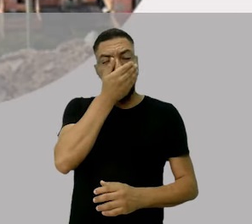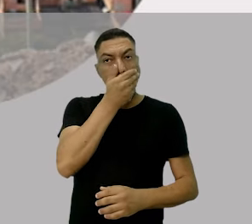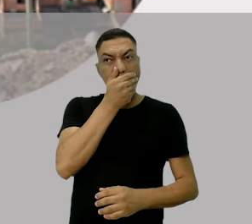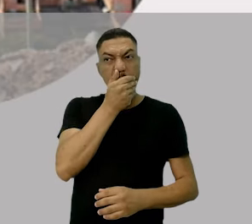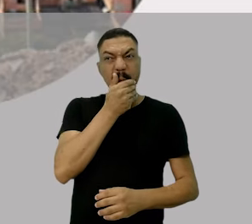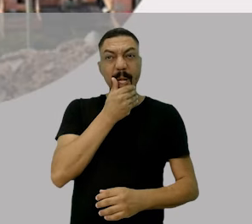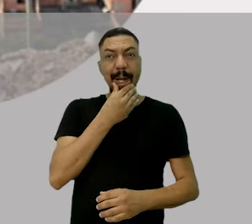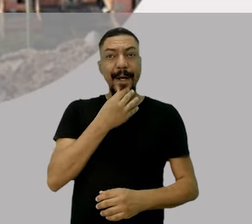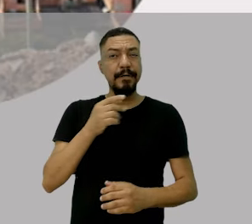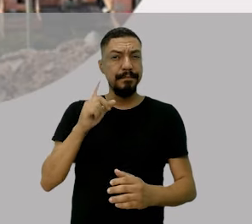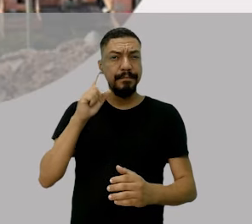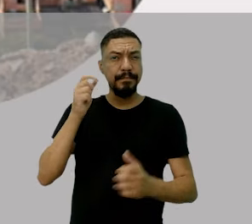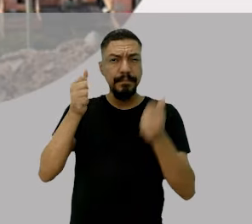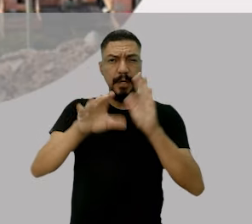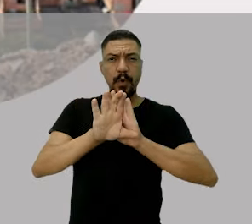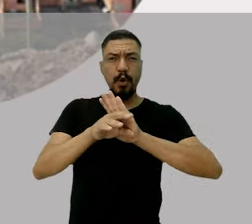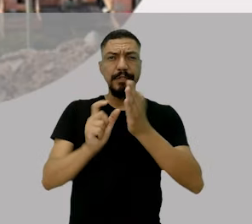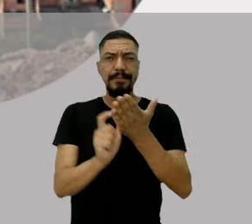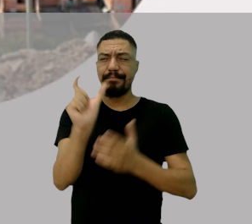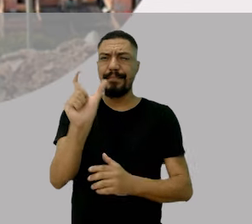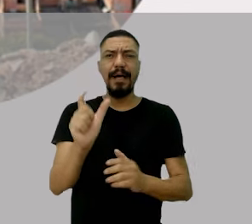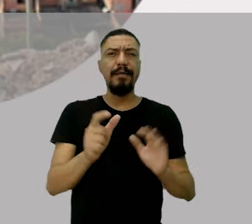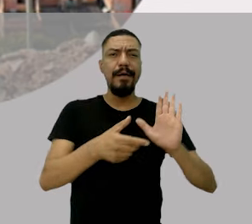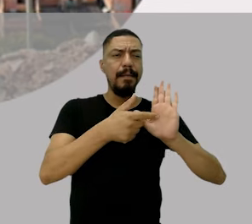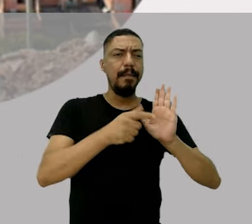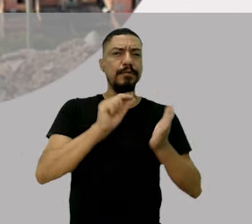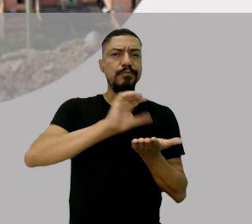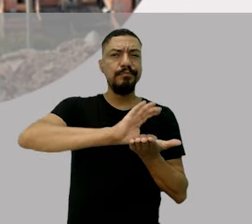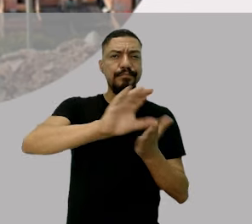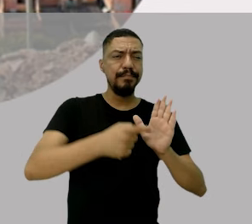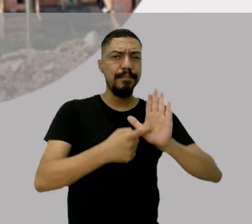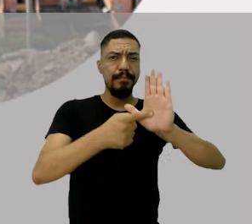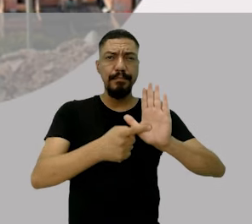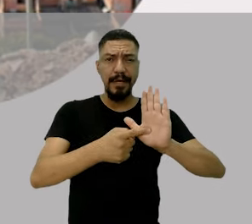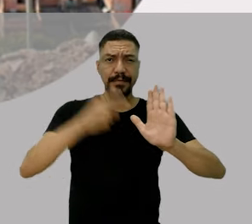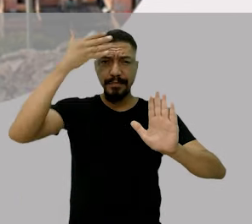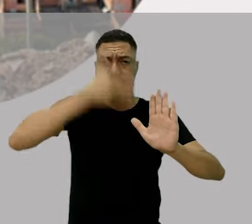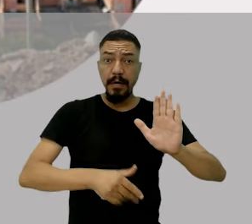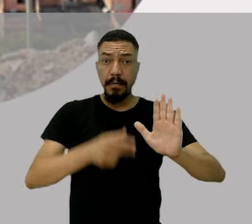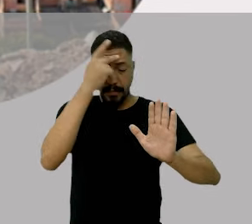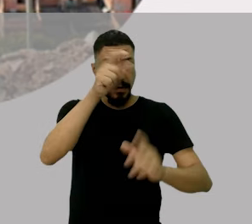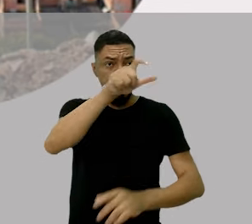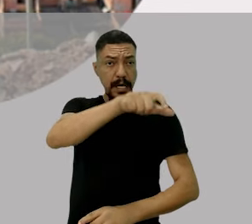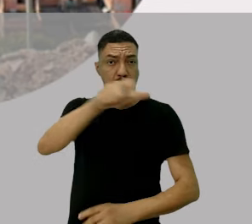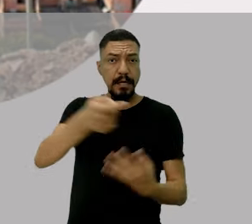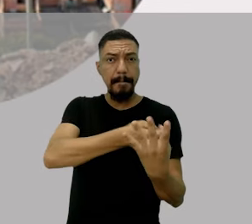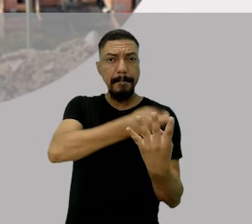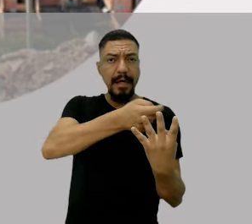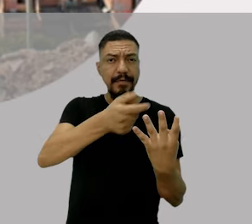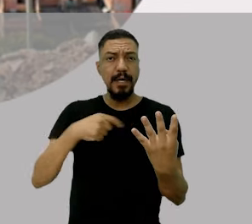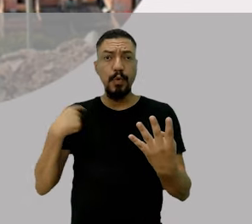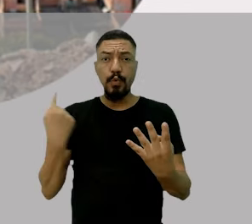Gente, definições, né? O que é a prestação de contas, então? É onde o beneficiário... Quem que são os beneficiários? Somos